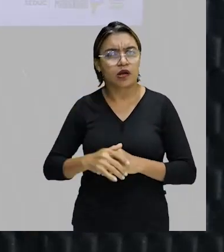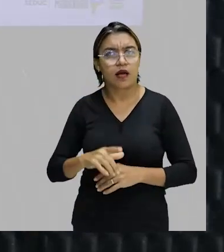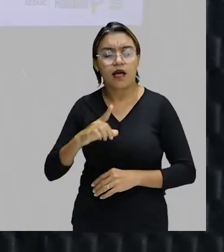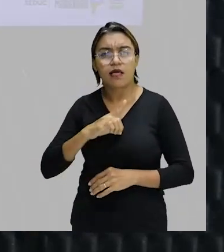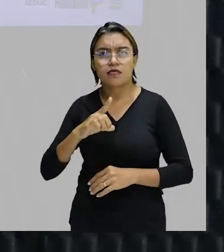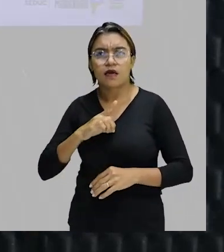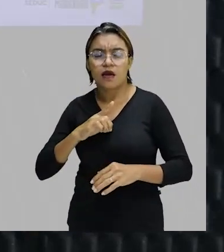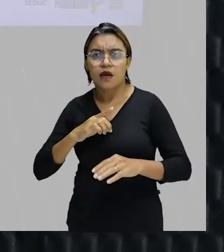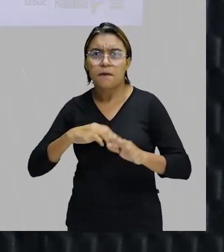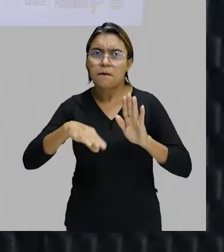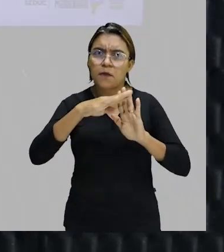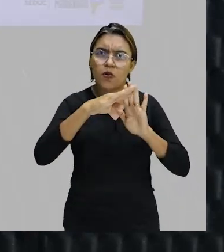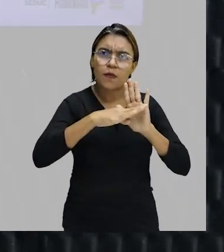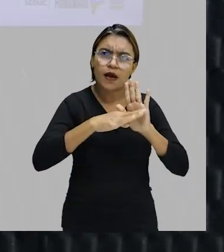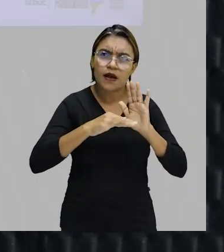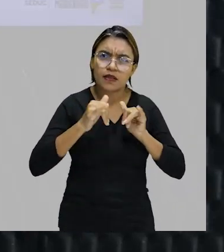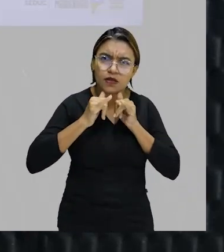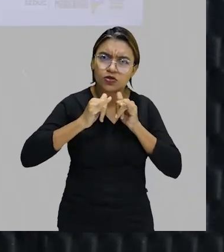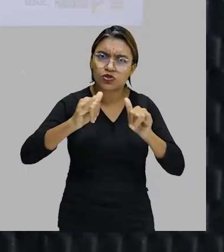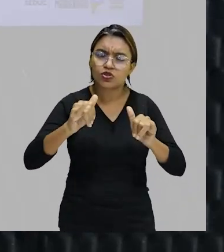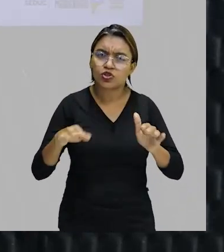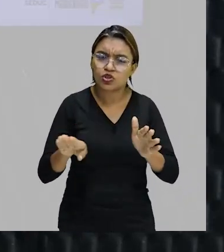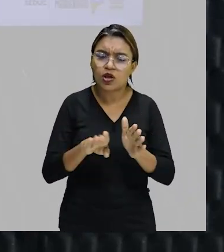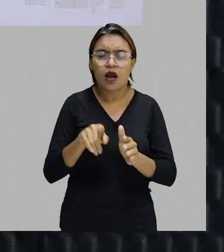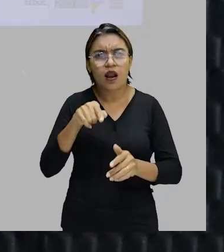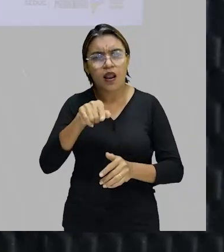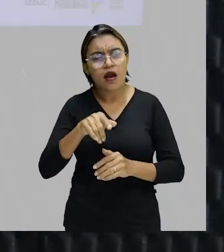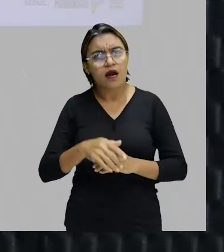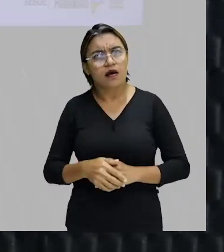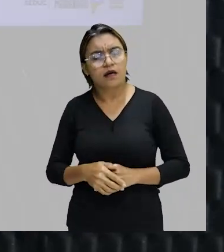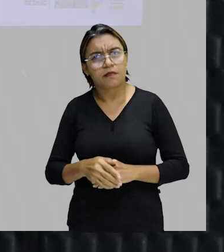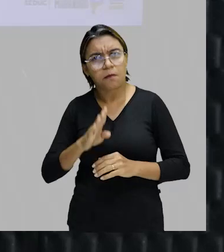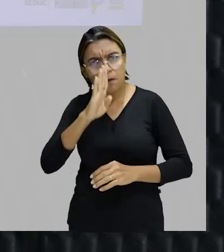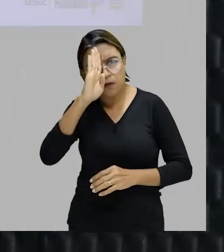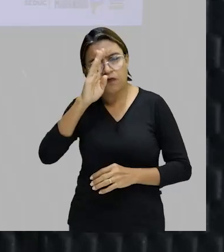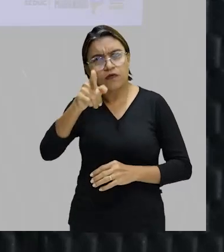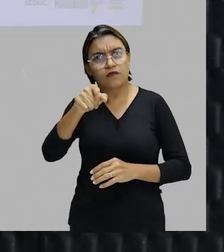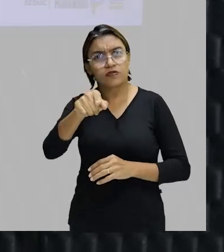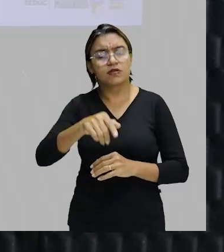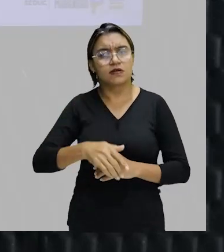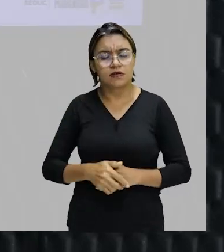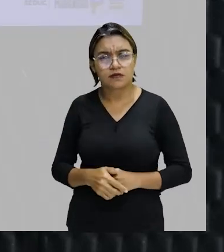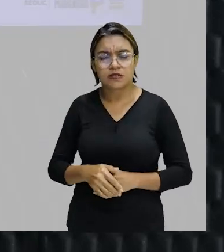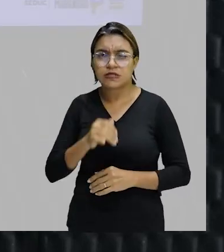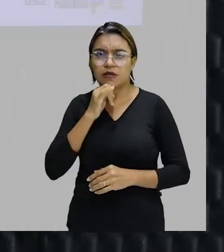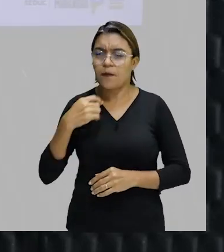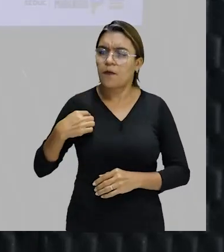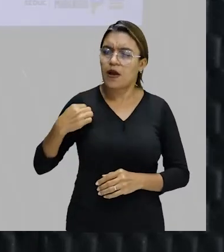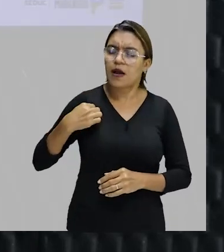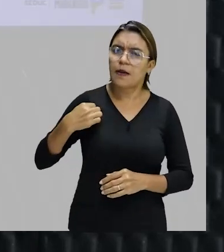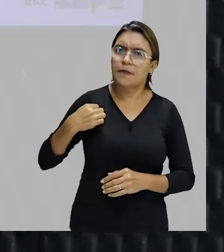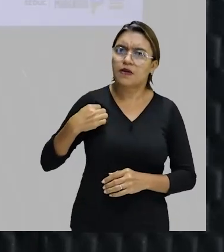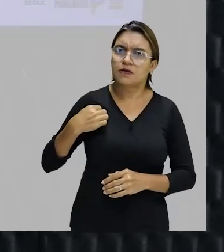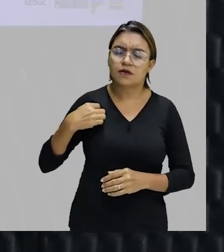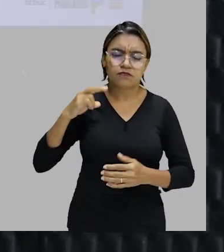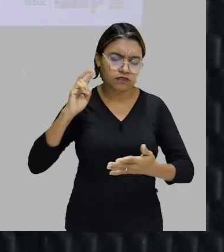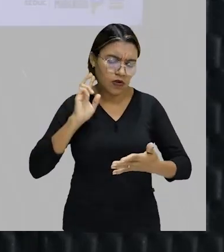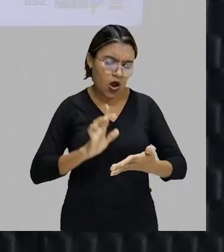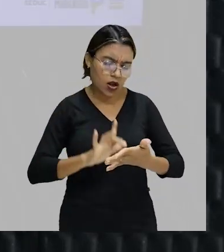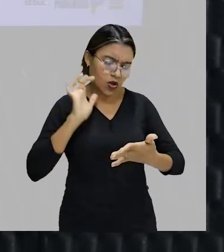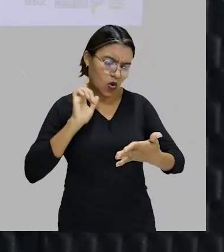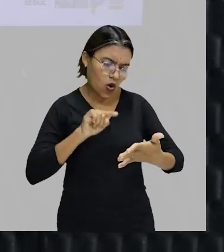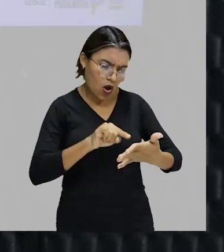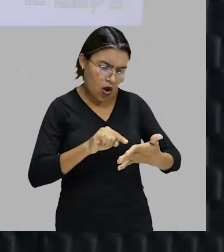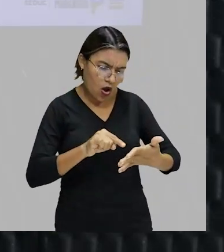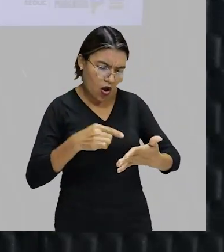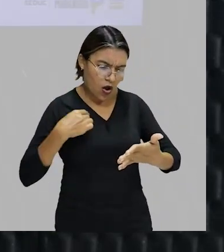que as propagandas que chegam no teu celular parece que são direcionadas a ti. Tu está querendo, por exemplo, uma camisa. Quando tu olha lá, tu clicou no anúncio, quando